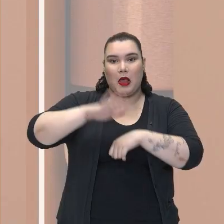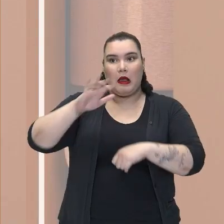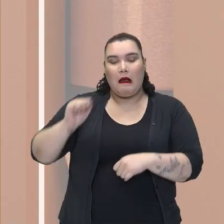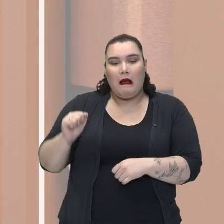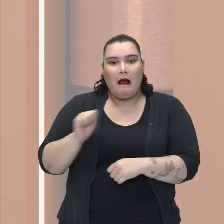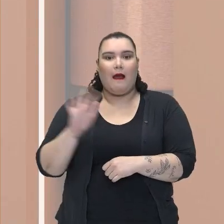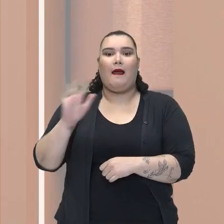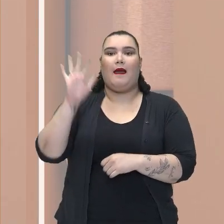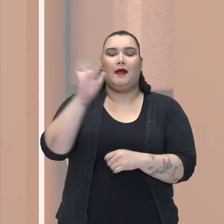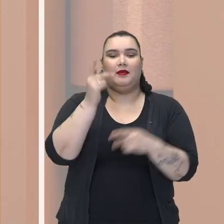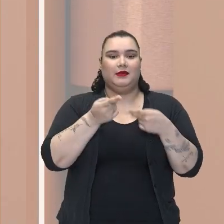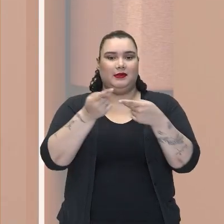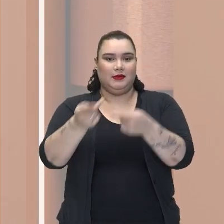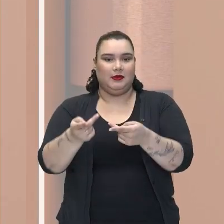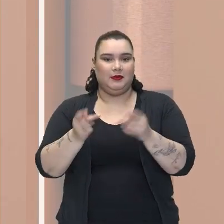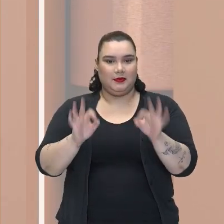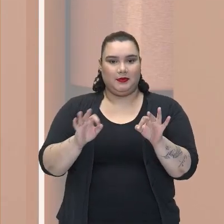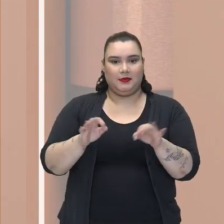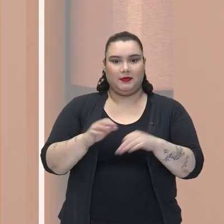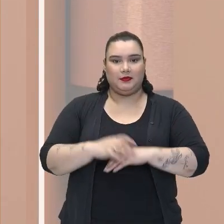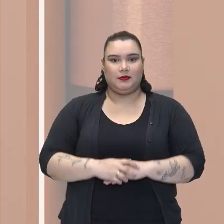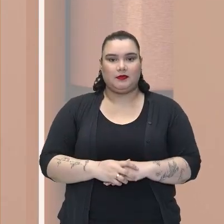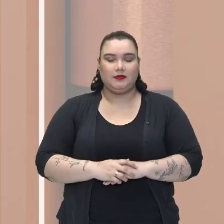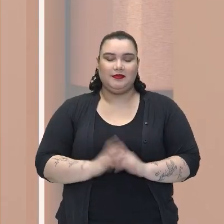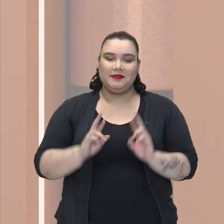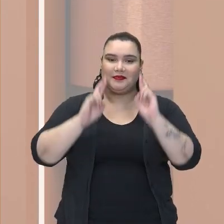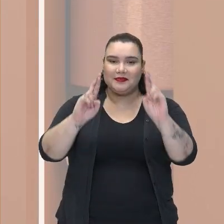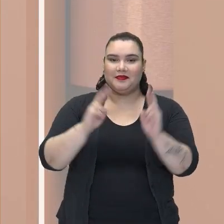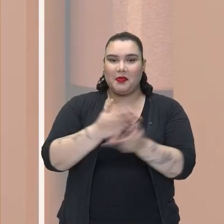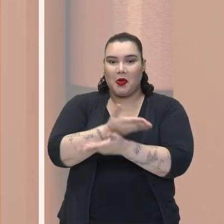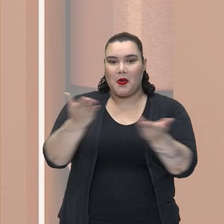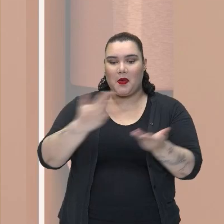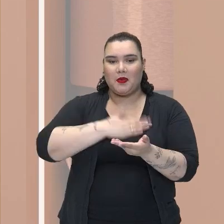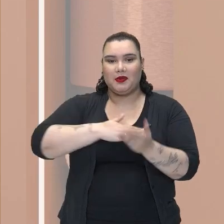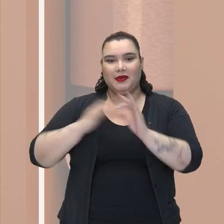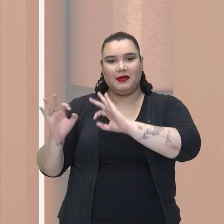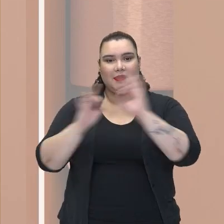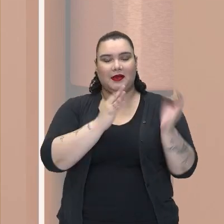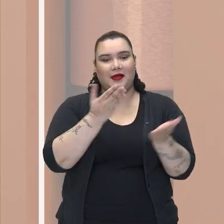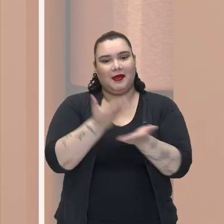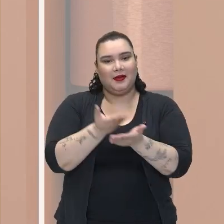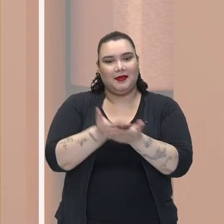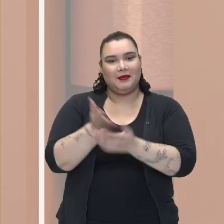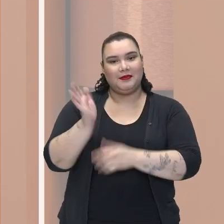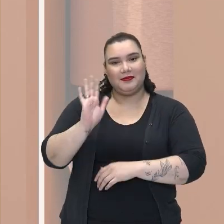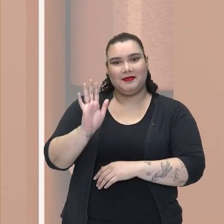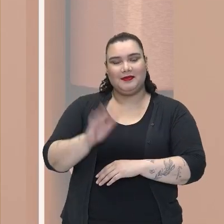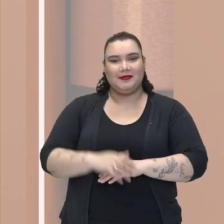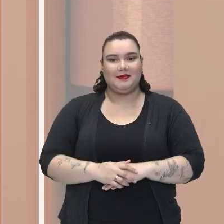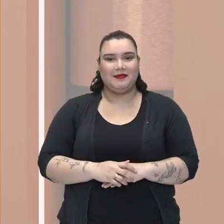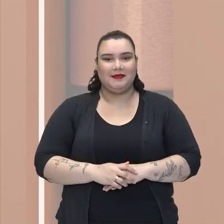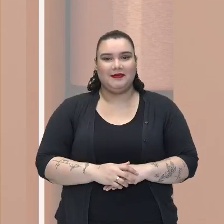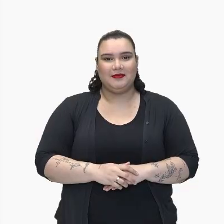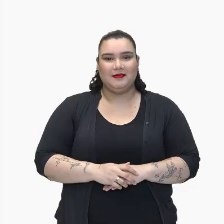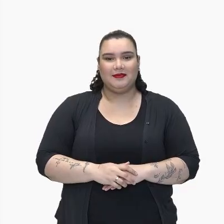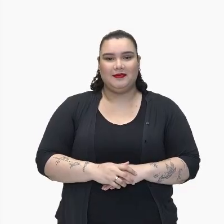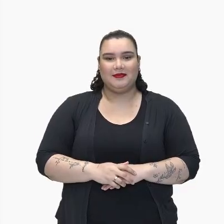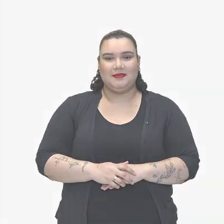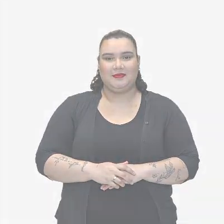para serem visitadas. É isso? Eu espero que você tenha gostado dessa aula. A gente se vê numa outra oportunidade.